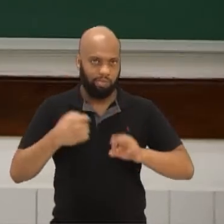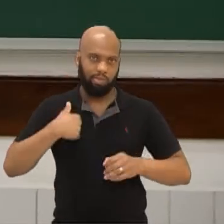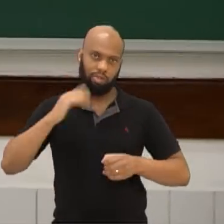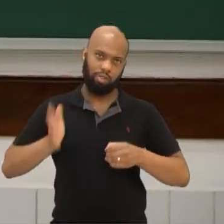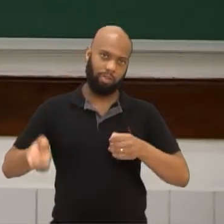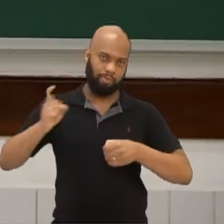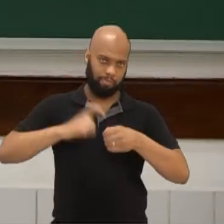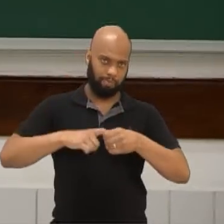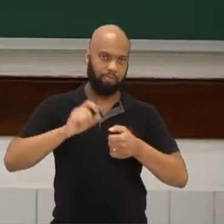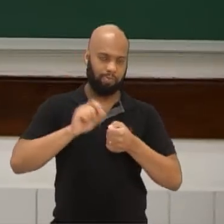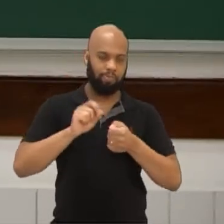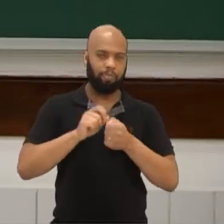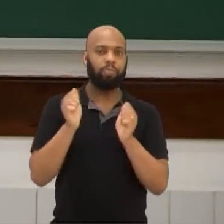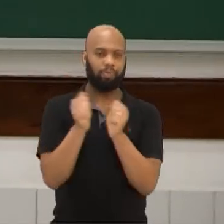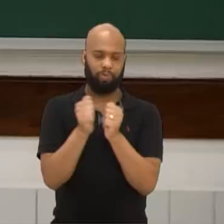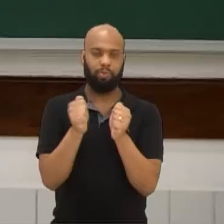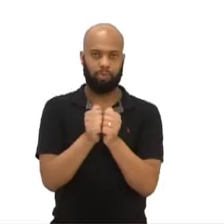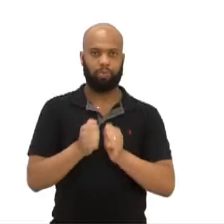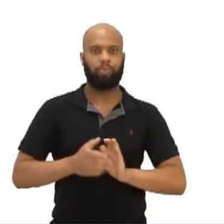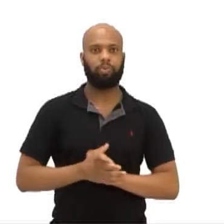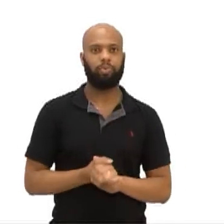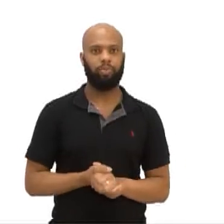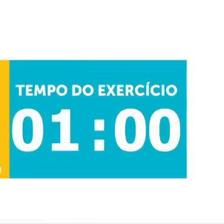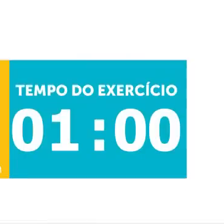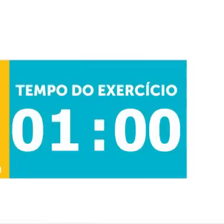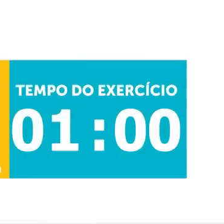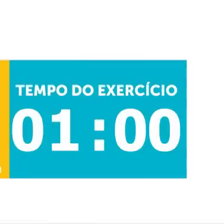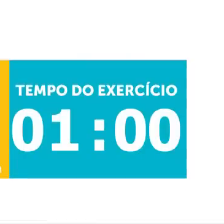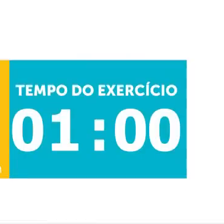de vocês e a gente já volta para realizar a atividade.